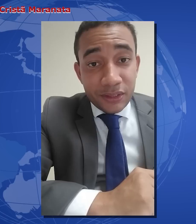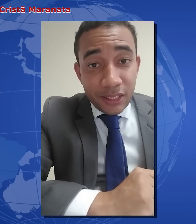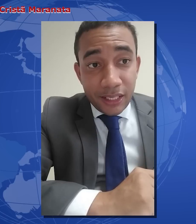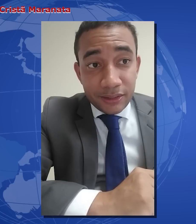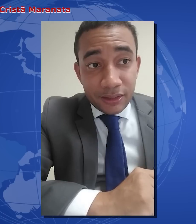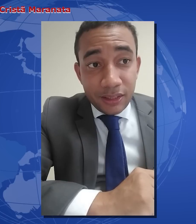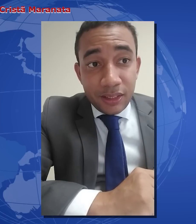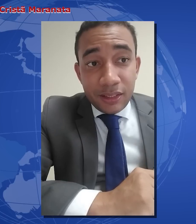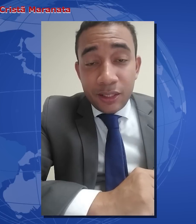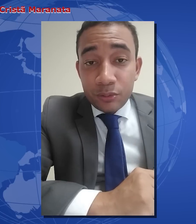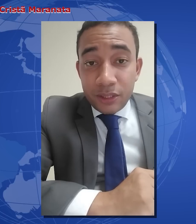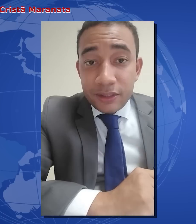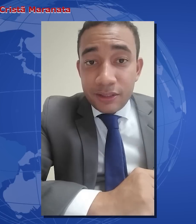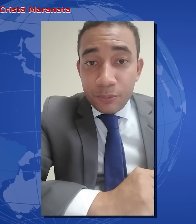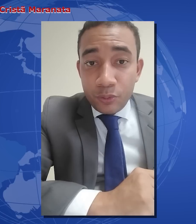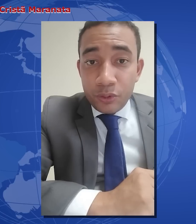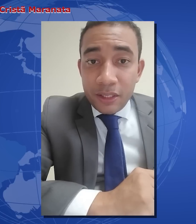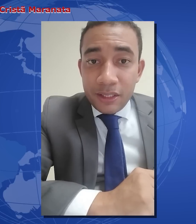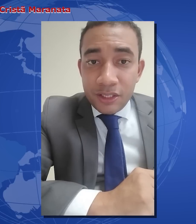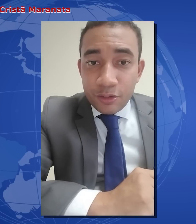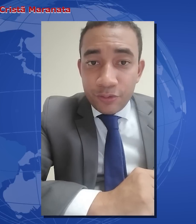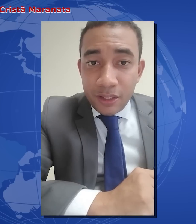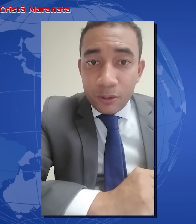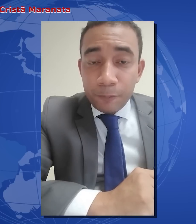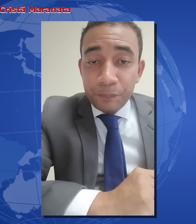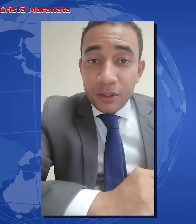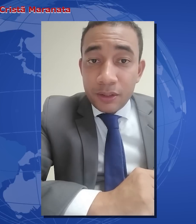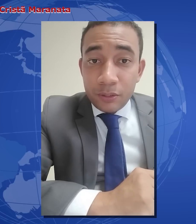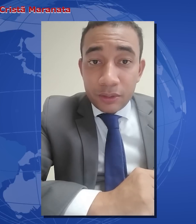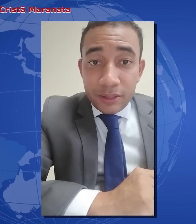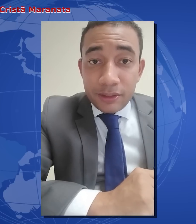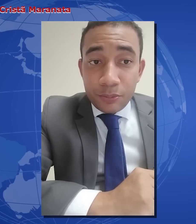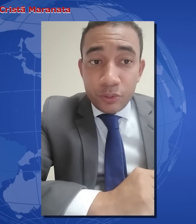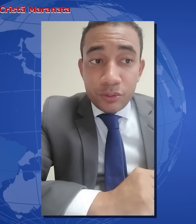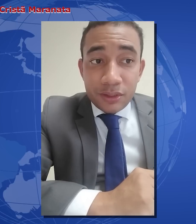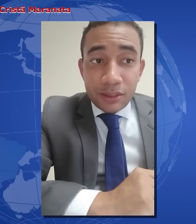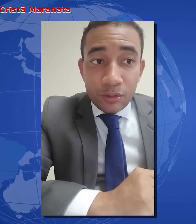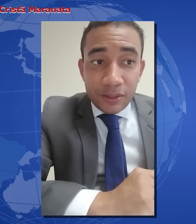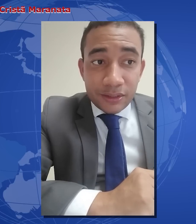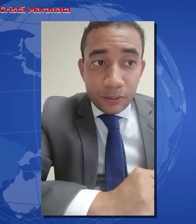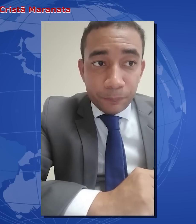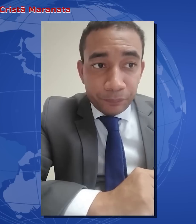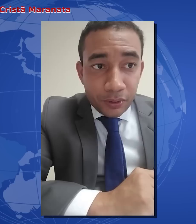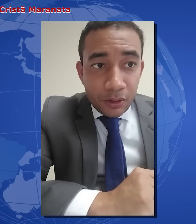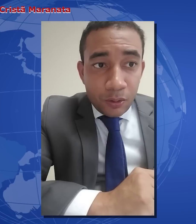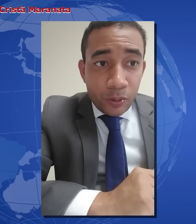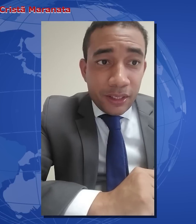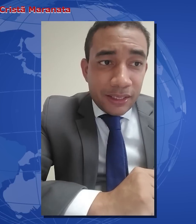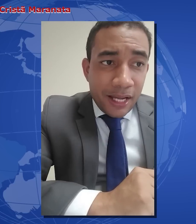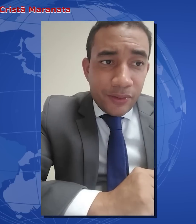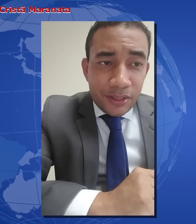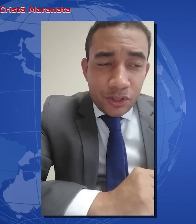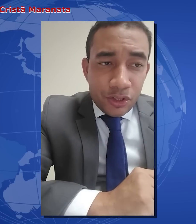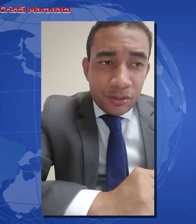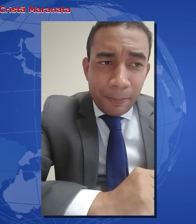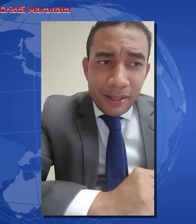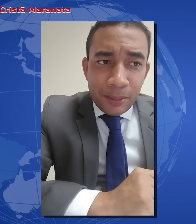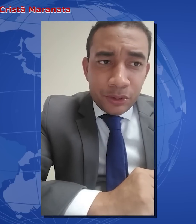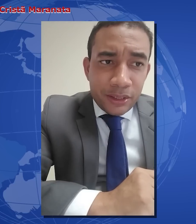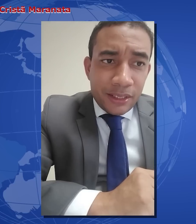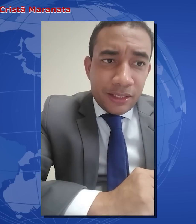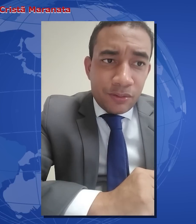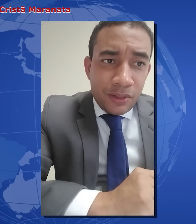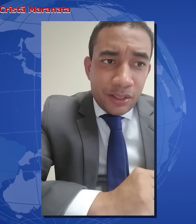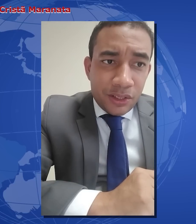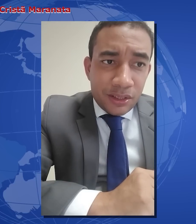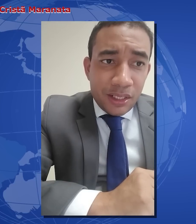vestes nupciais, que é um testemunho da igreja fiel, que é um testemunho de salvação. O critério exigido na